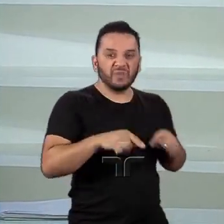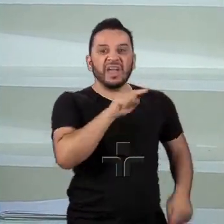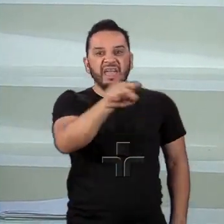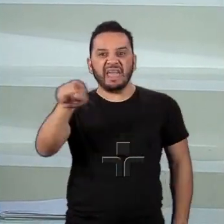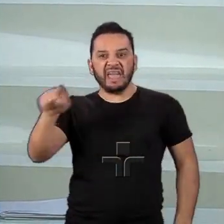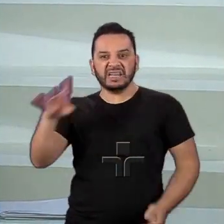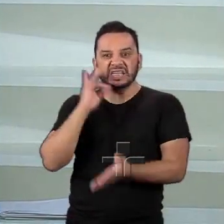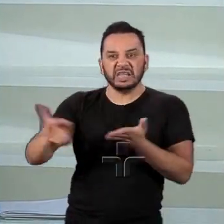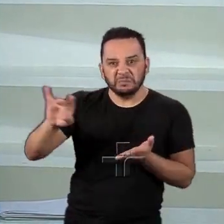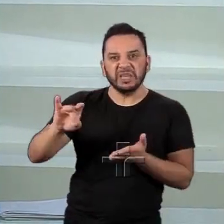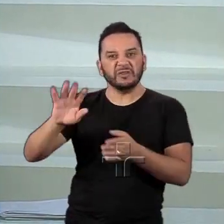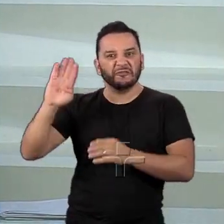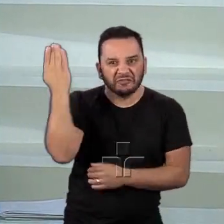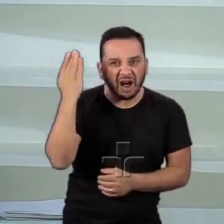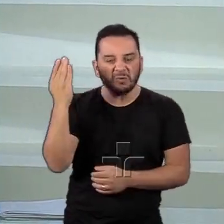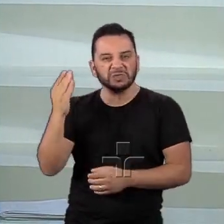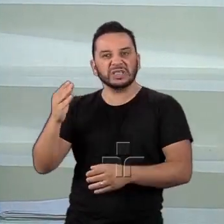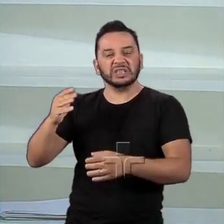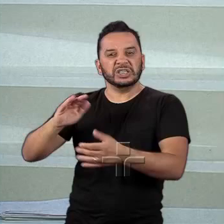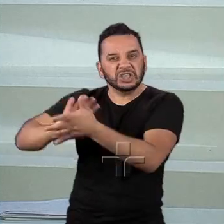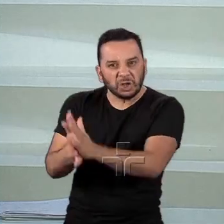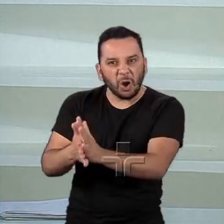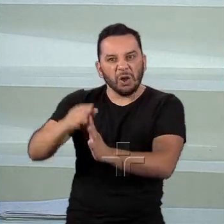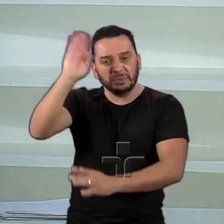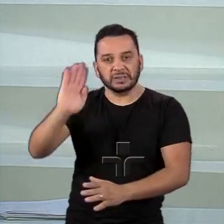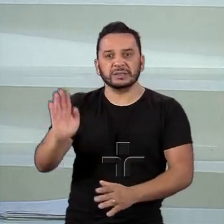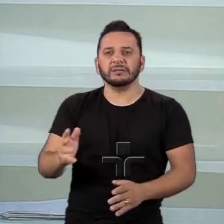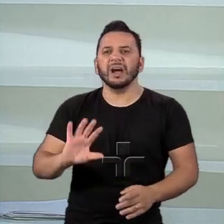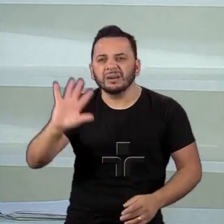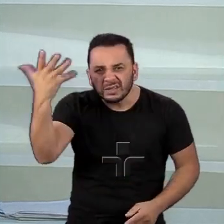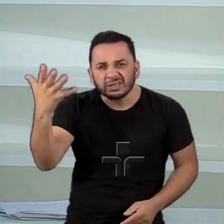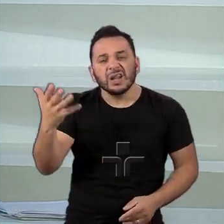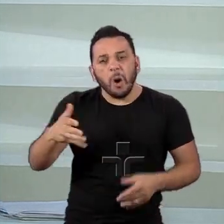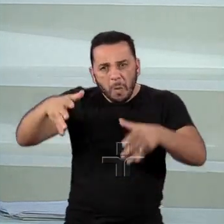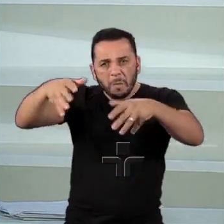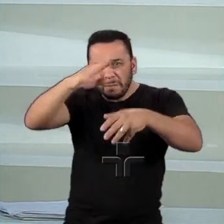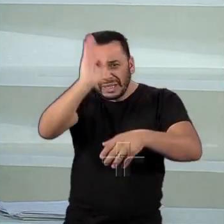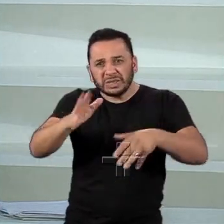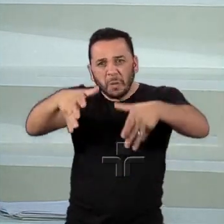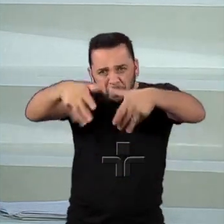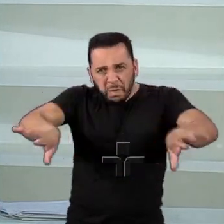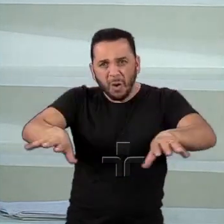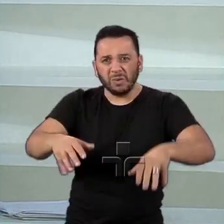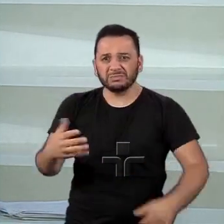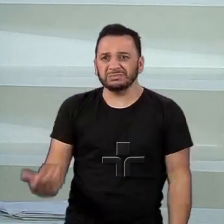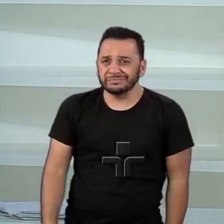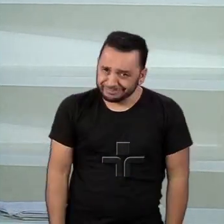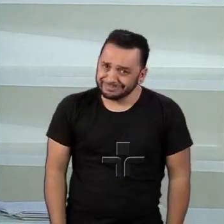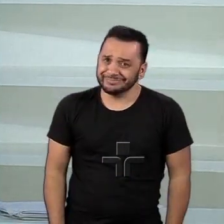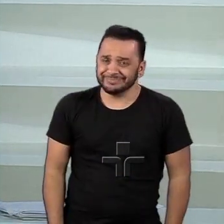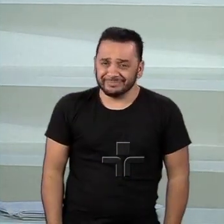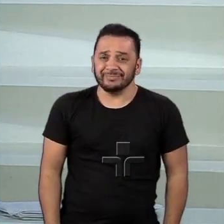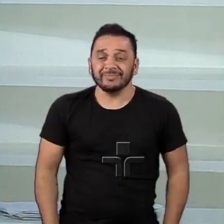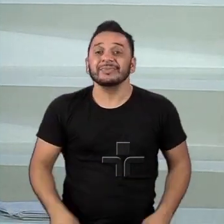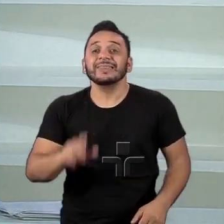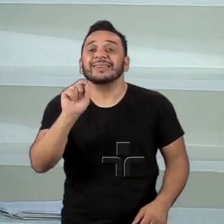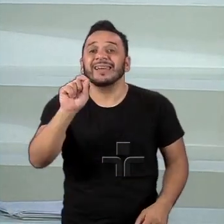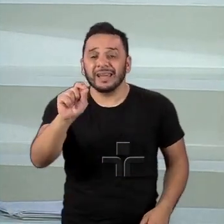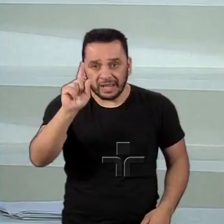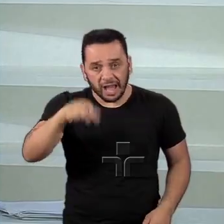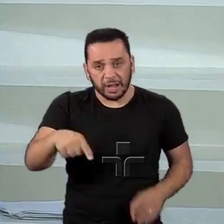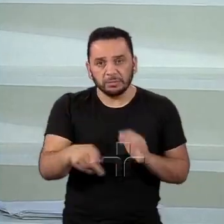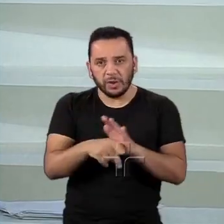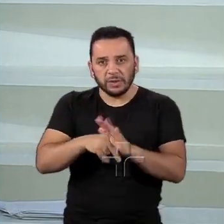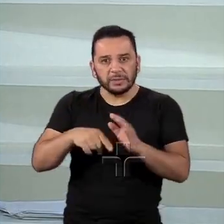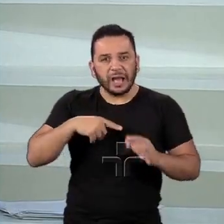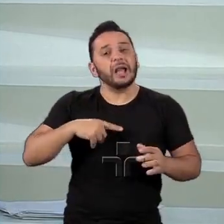do povo, os traidores do país. E isso aí é um passo para o paredão. Veja, né? Quem é classificado dessa forma reage,